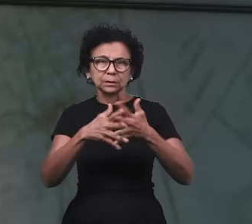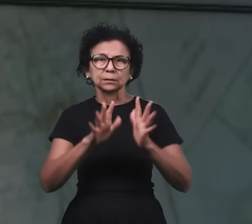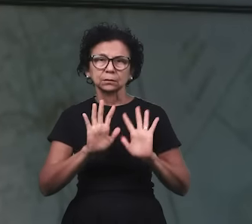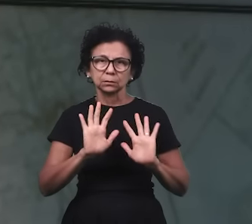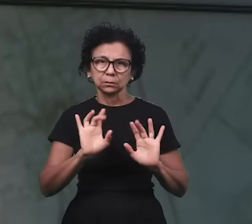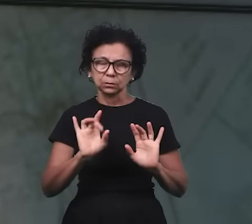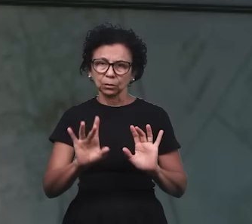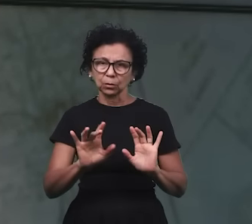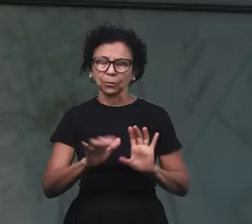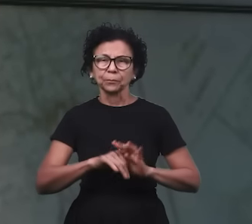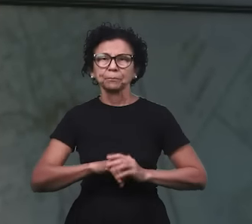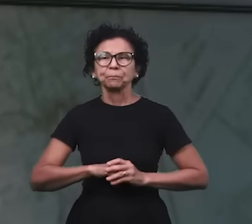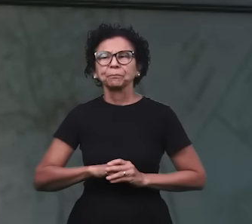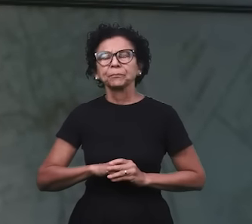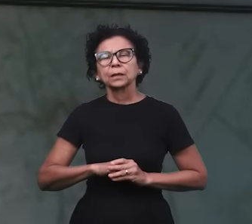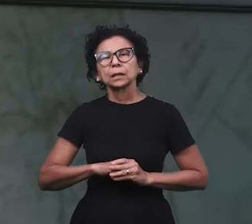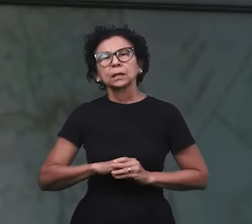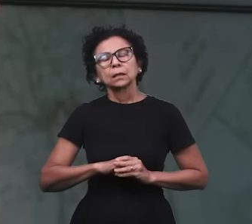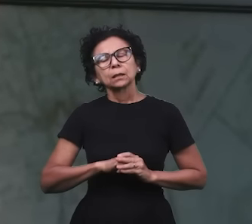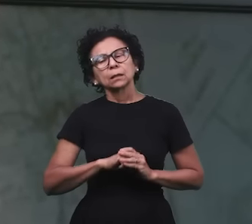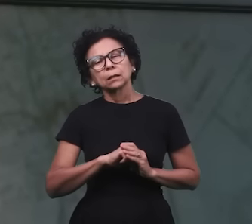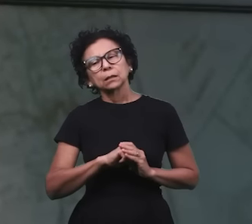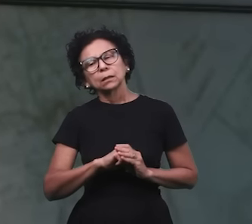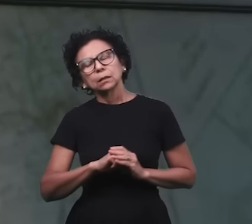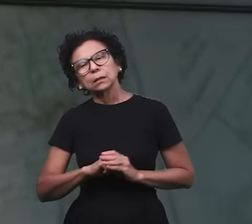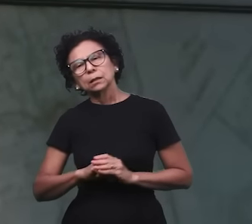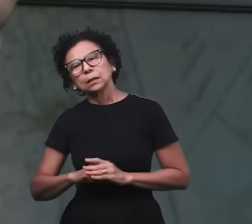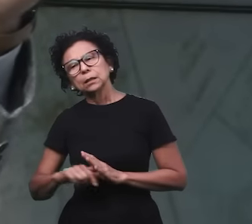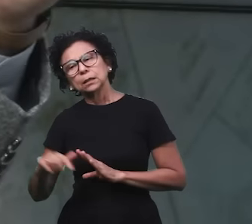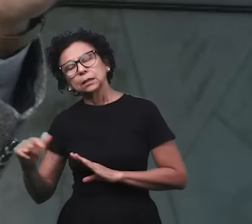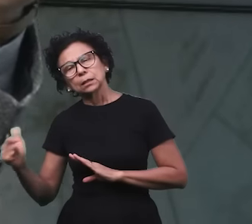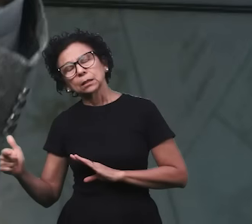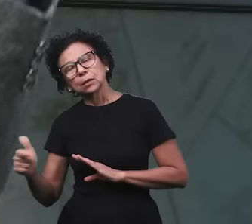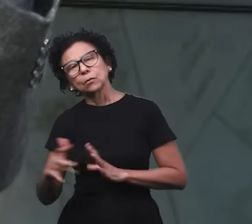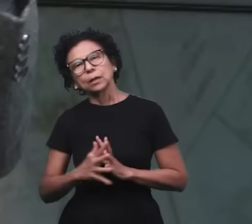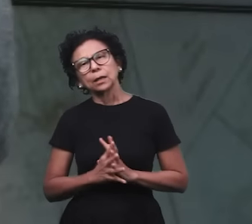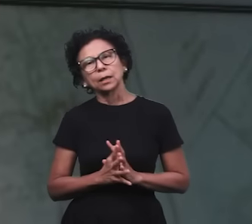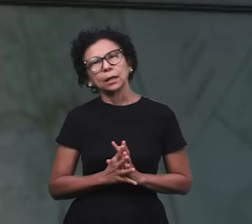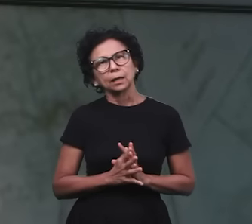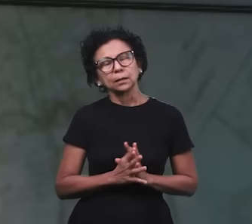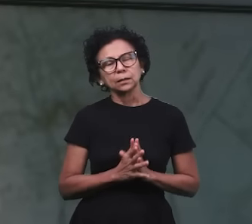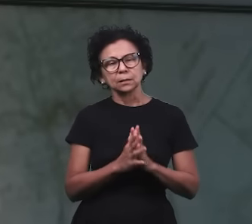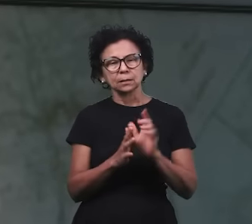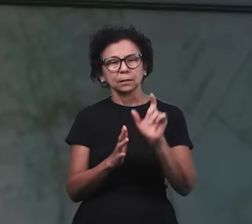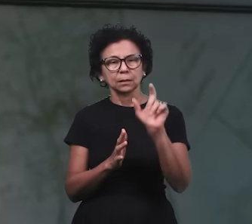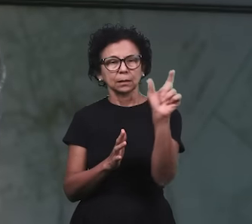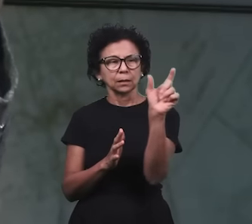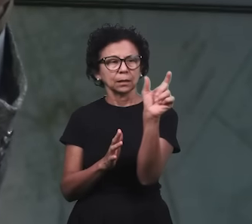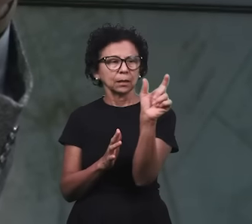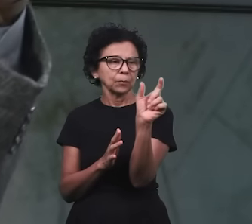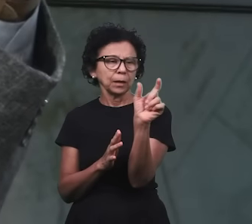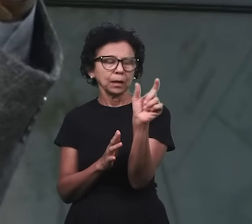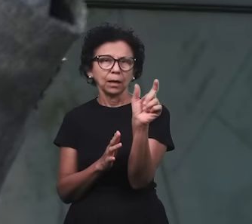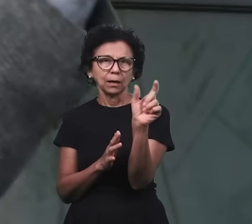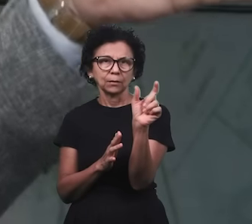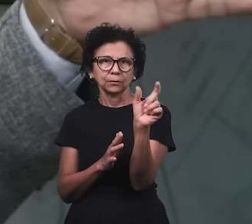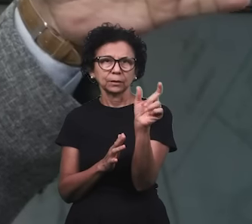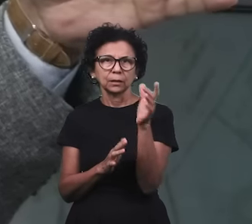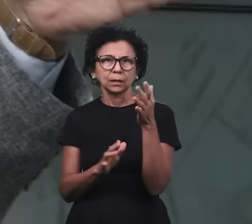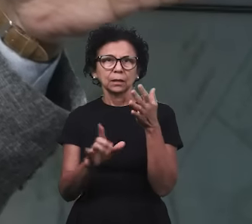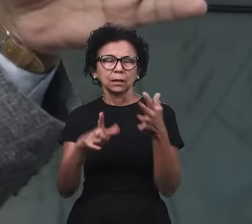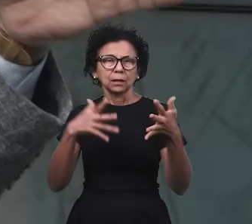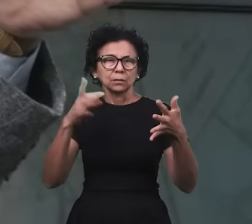né, de, então, depois de um tempo, dar as vogais na palavra que antes